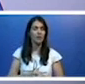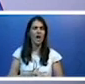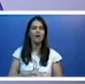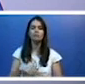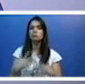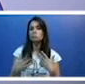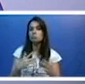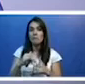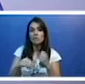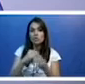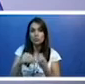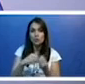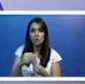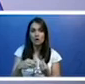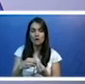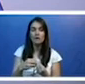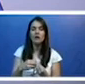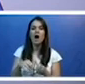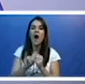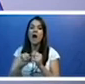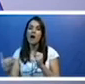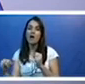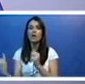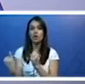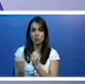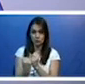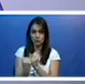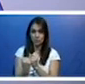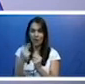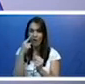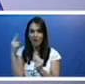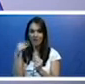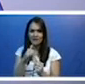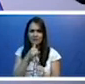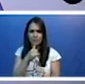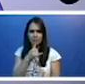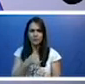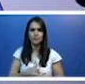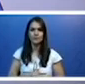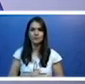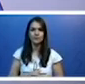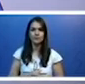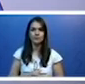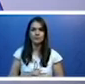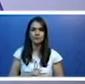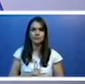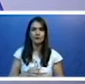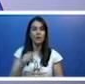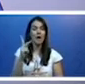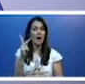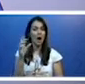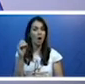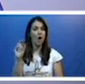de íons do OH na fórmula química. Veja alguns exemplos. Então, aqui a gente tem o hidróxido de potássio, que é